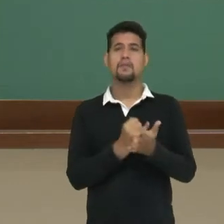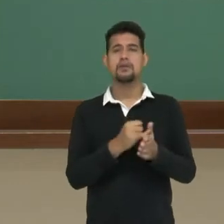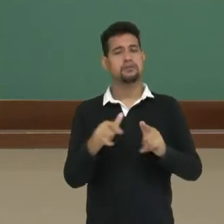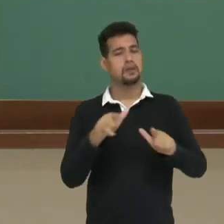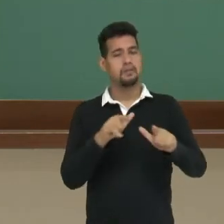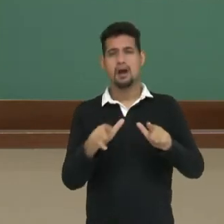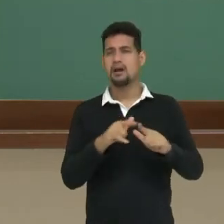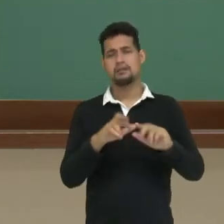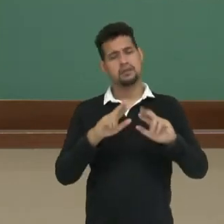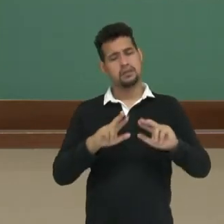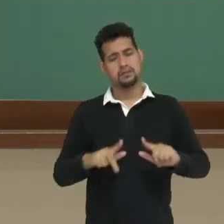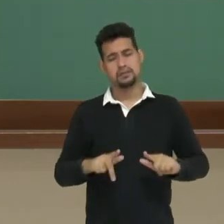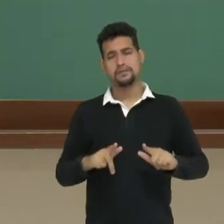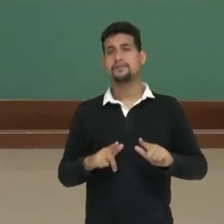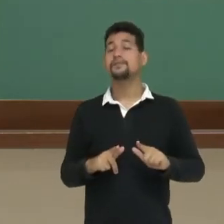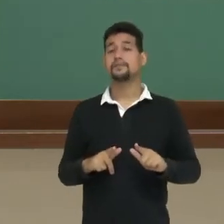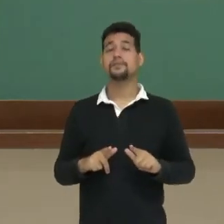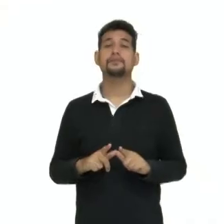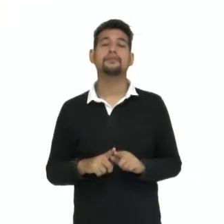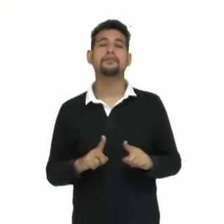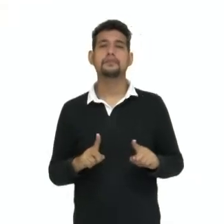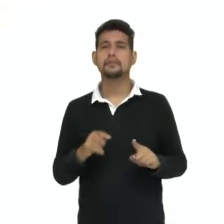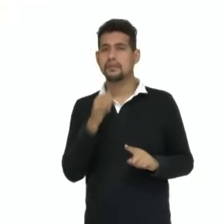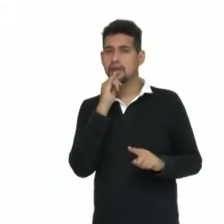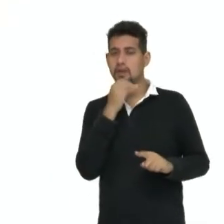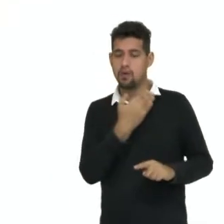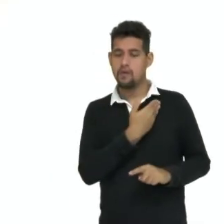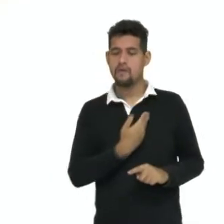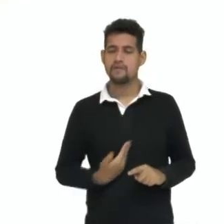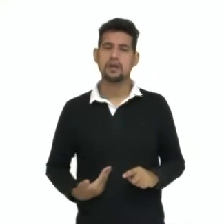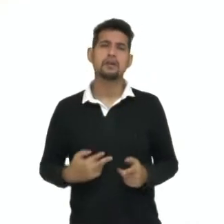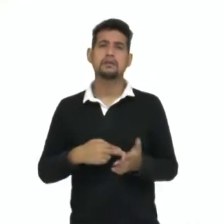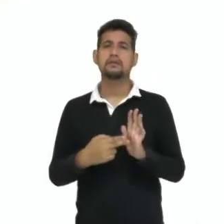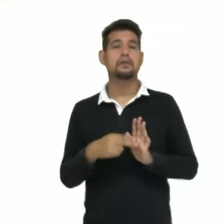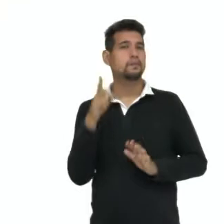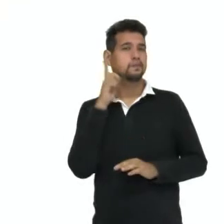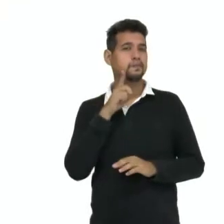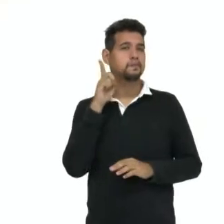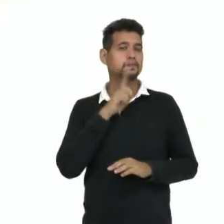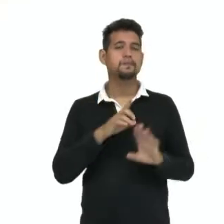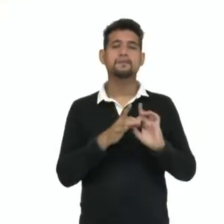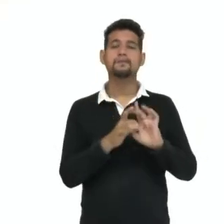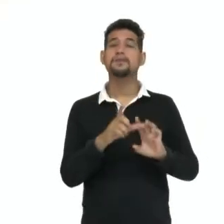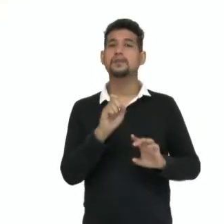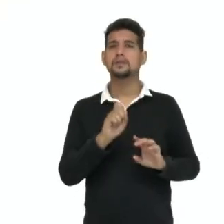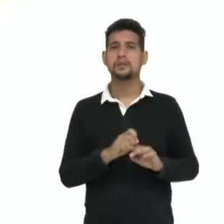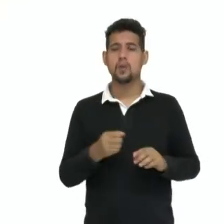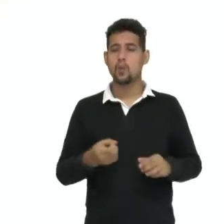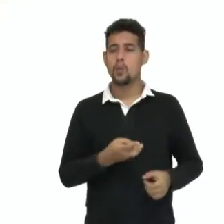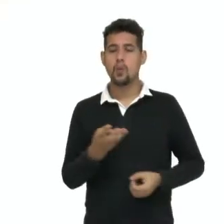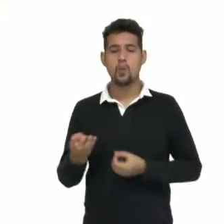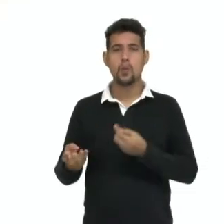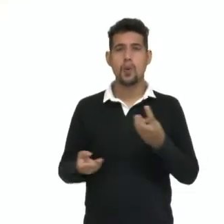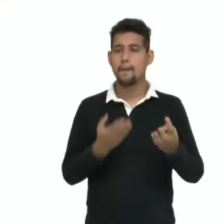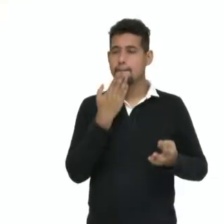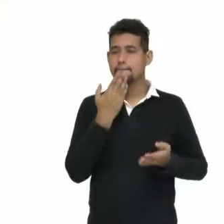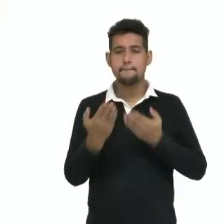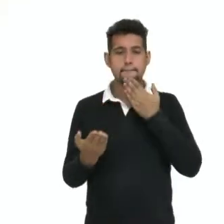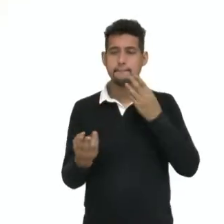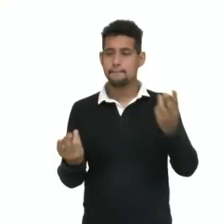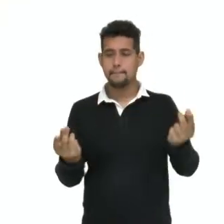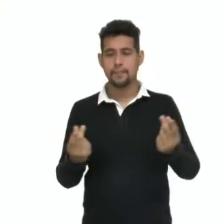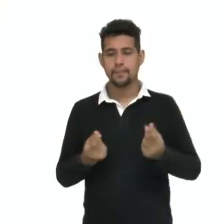públicos, taxas que eram cobradas. E durante o governo dele, os Estados Unidos vai liberar uma grande quantidade de empréstimo para o